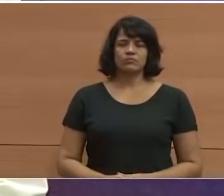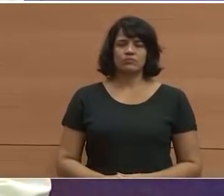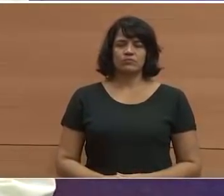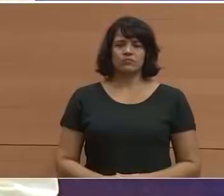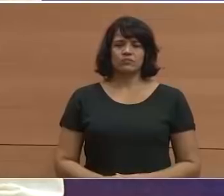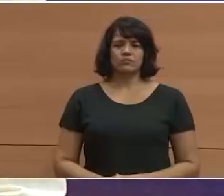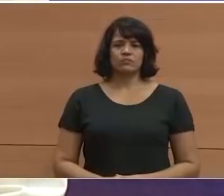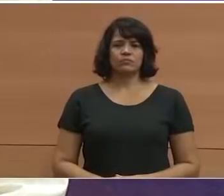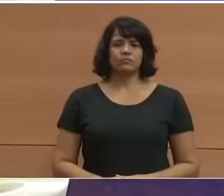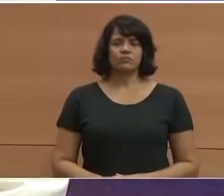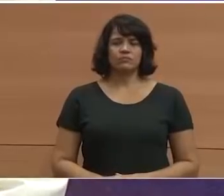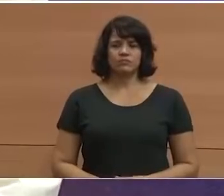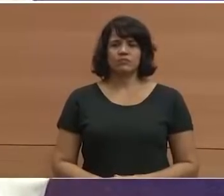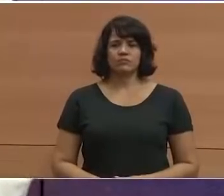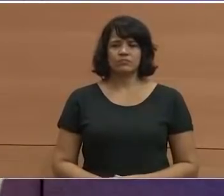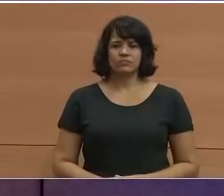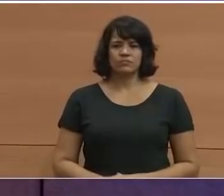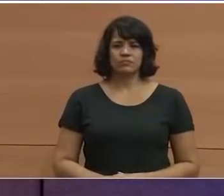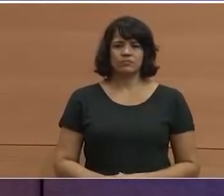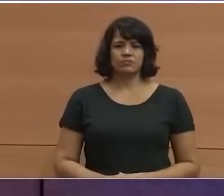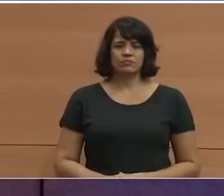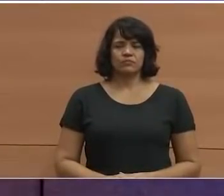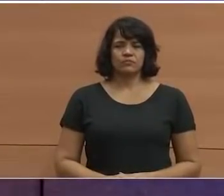Colossenses 1,